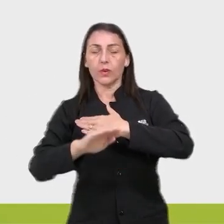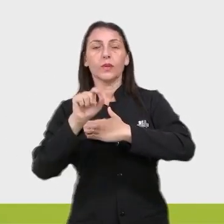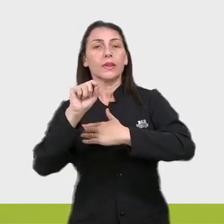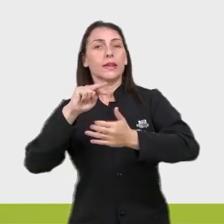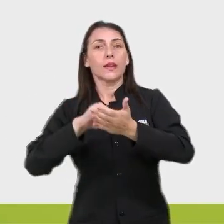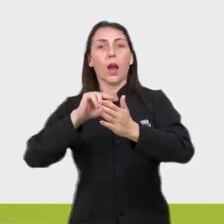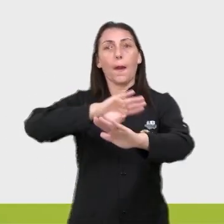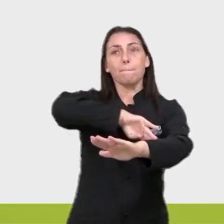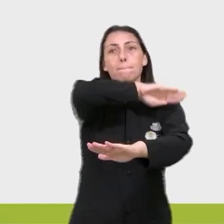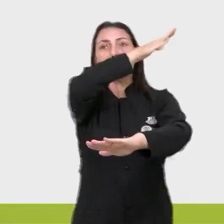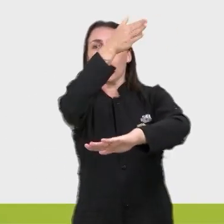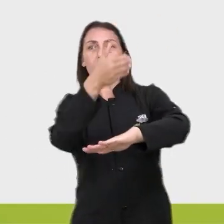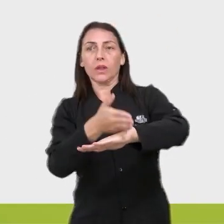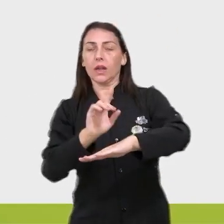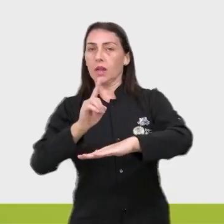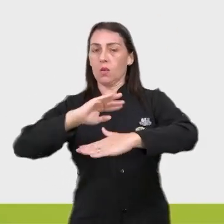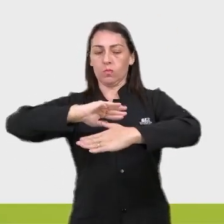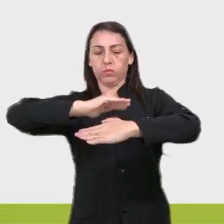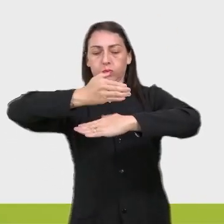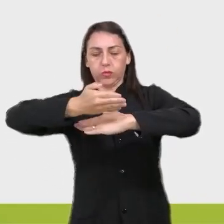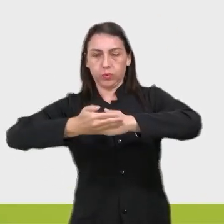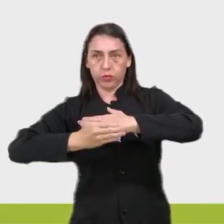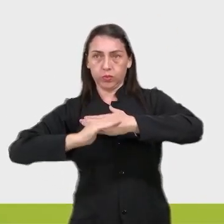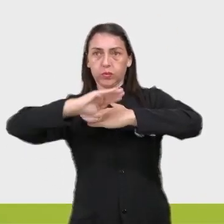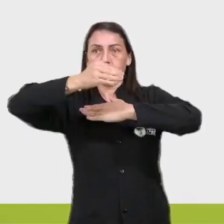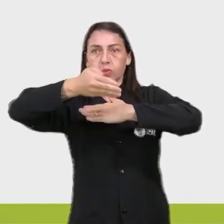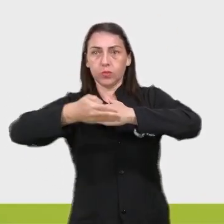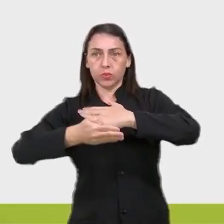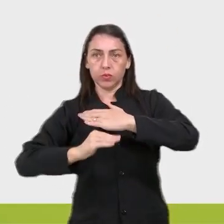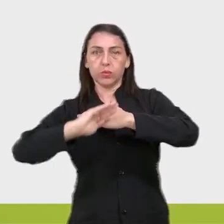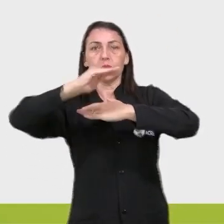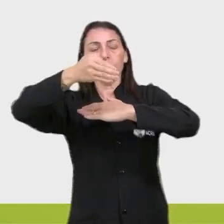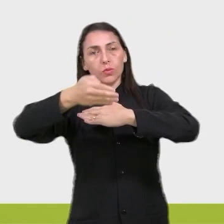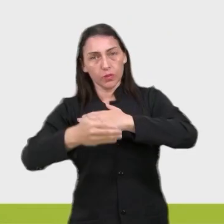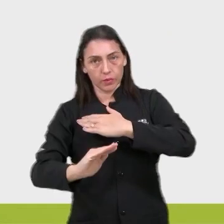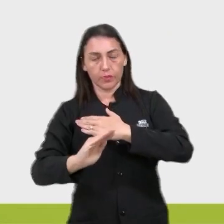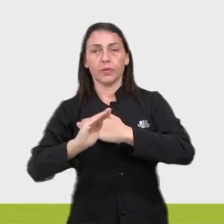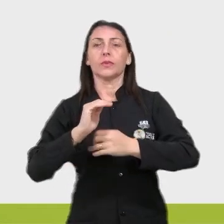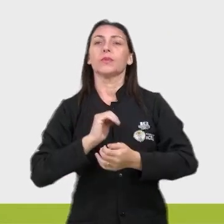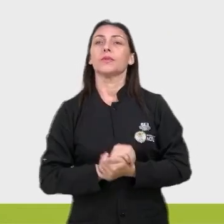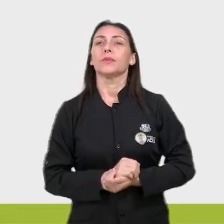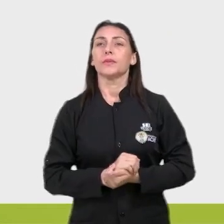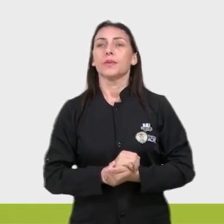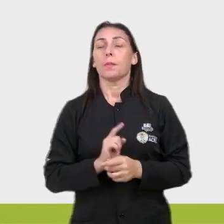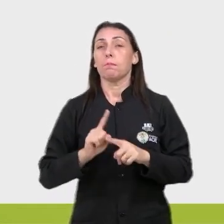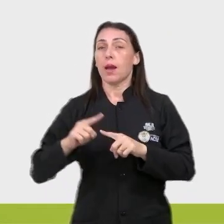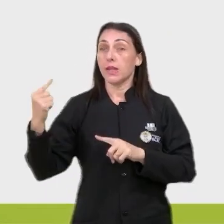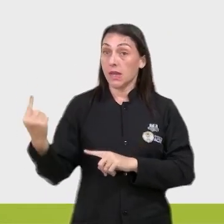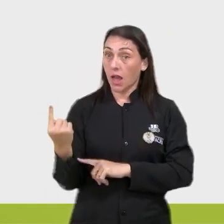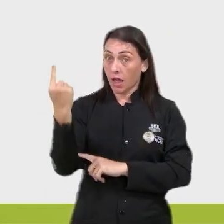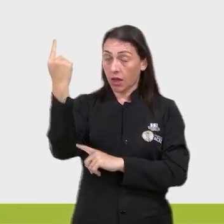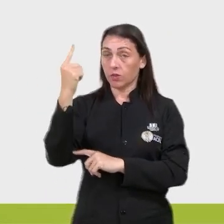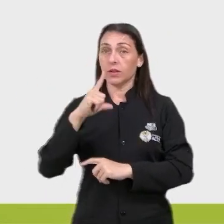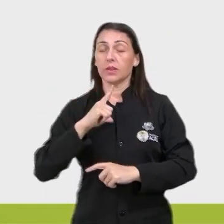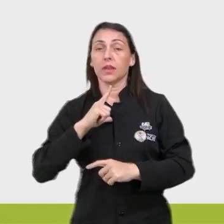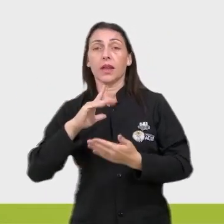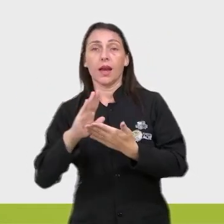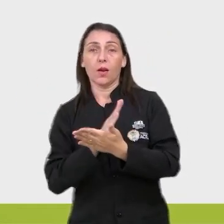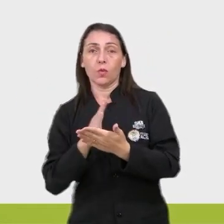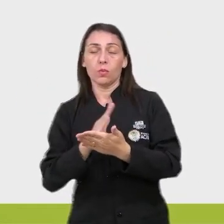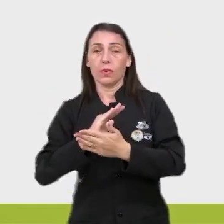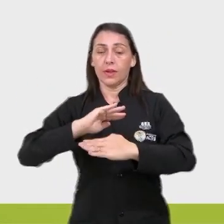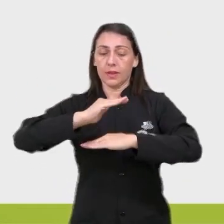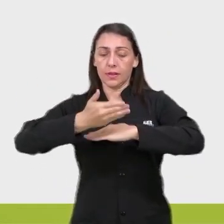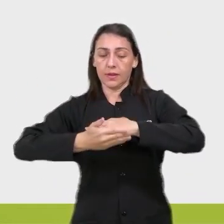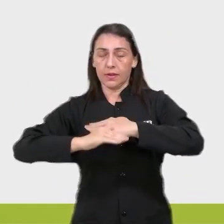tem montanhas, tá, gente? São terrenos ali mais elevados e montanhosos, ou seja, mais altos, né? Tem algumas ondas